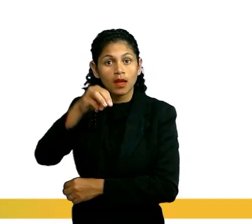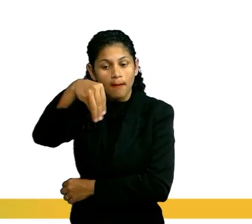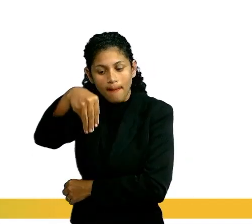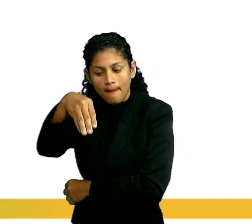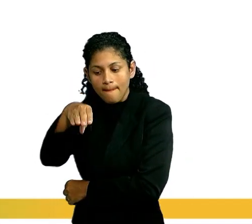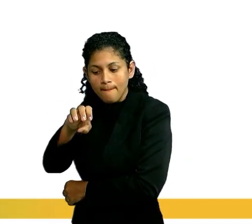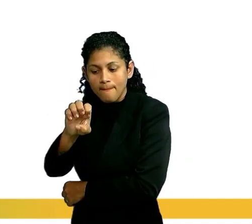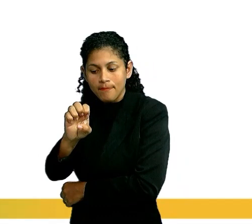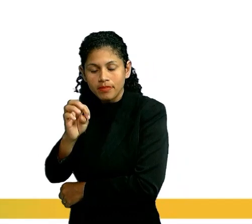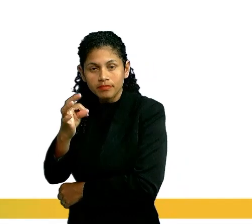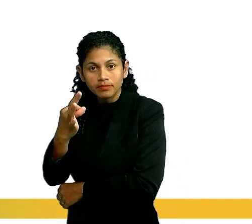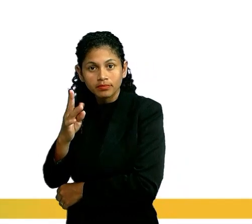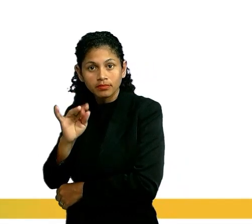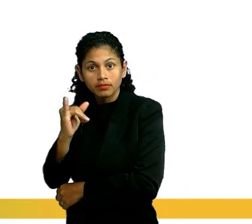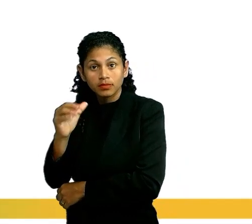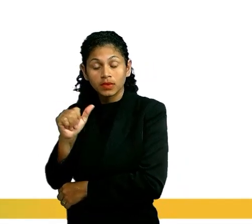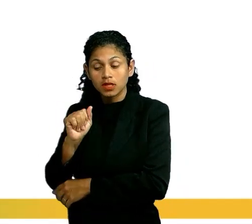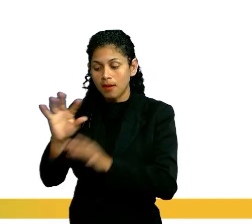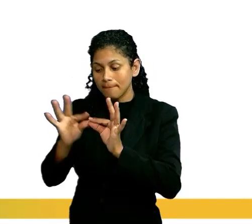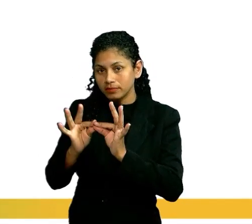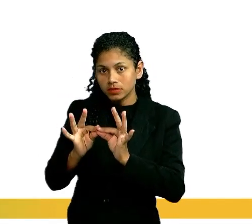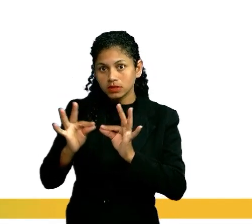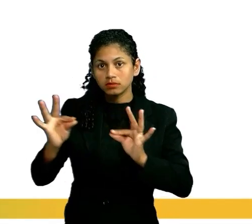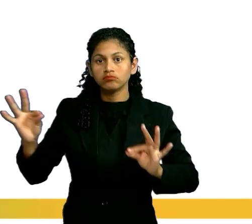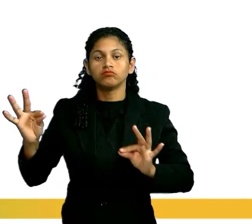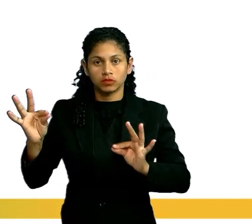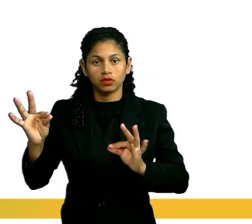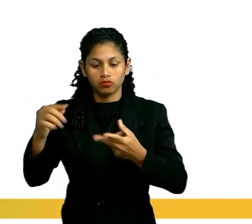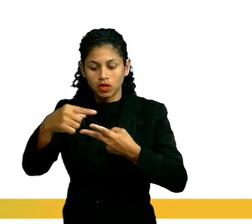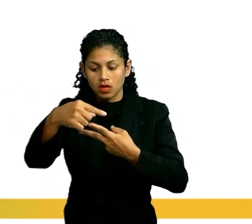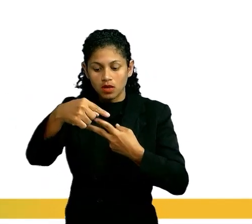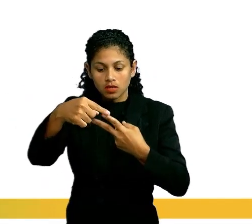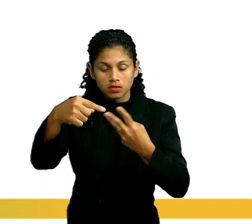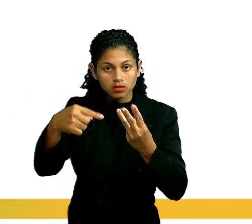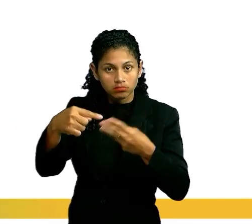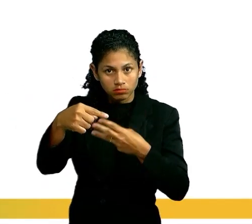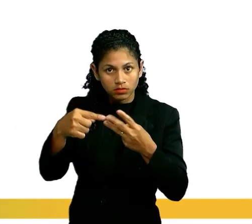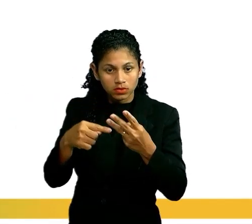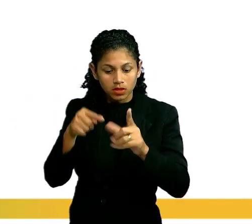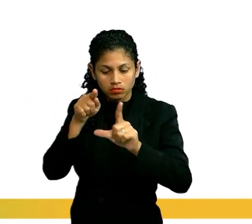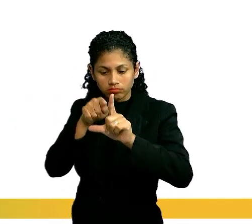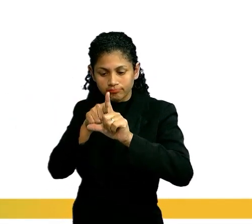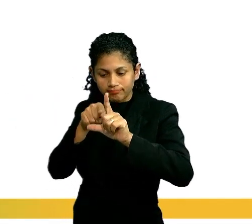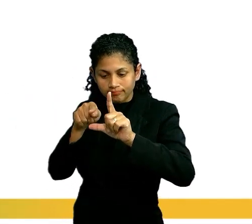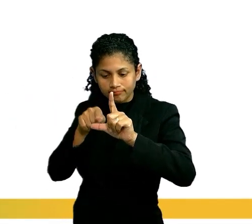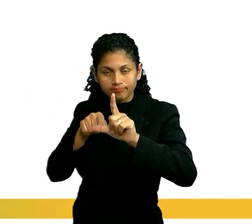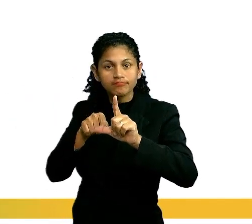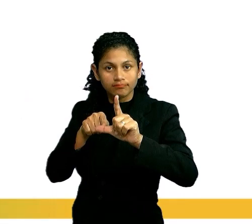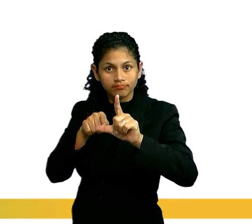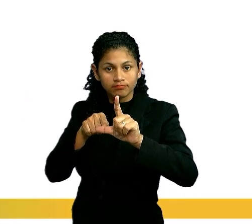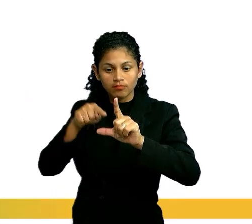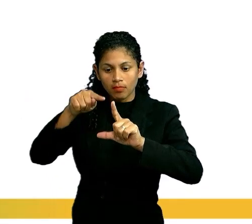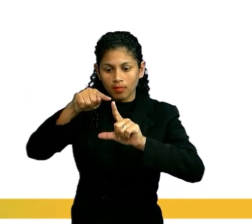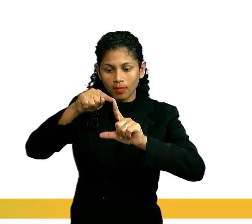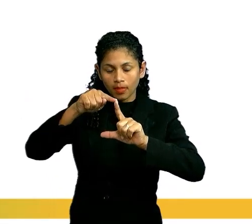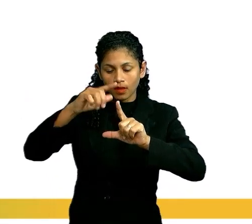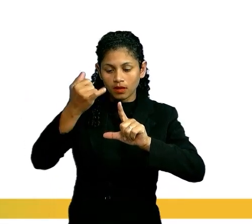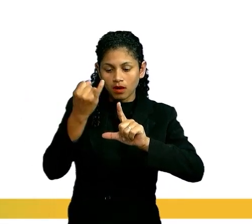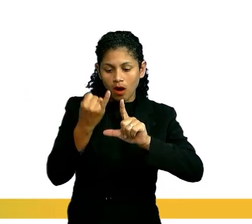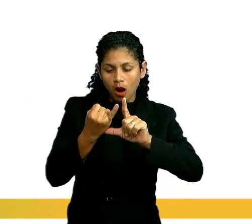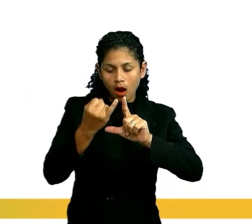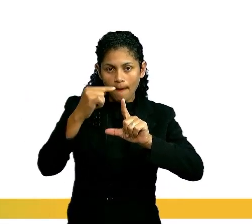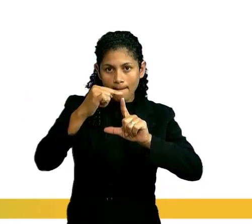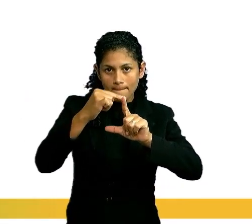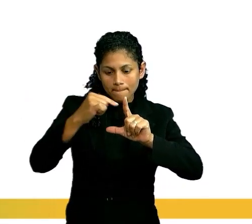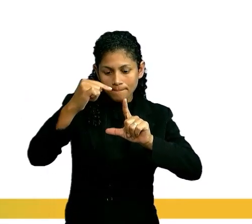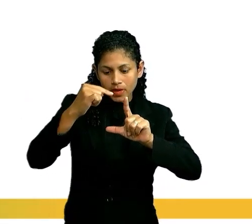dizer medida. Então, são três ângulos e a medida entre eles no triângulo, beleza? Ela é